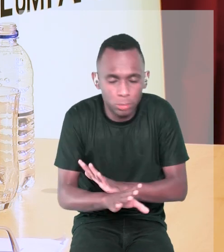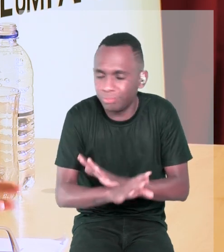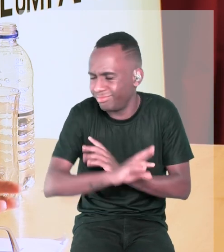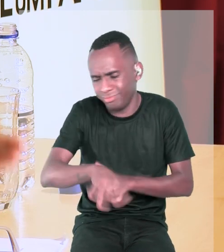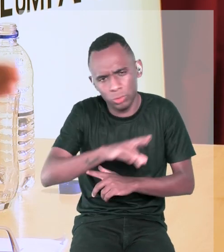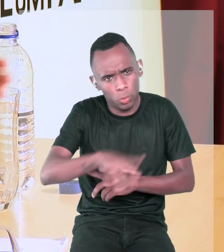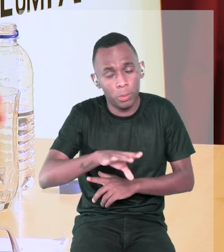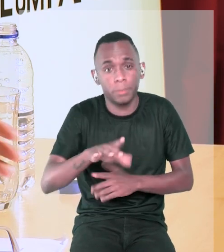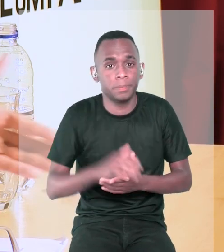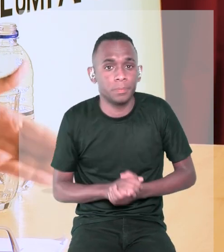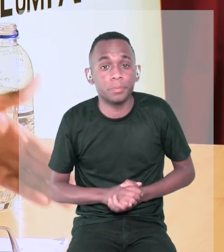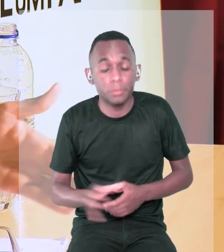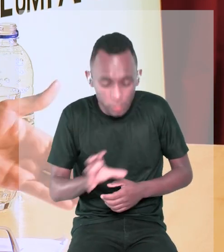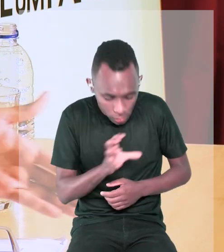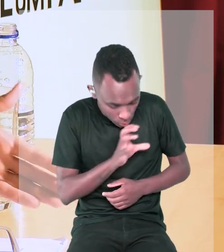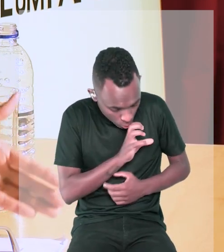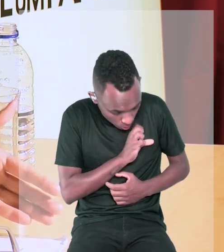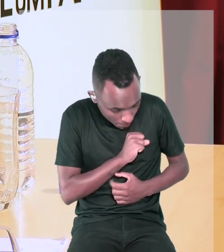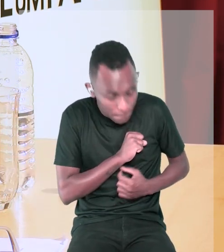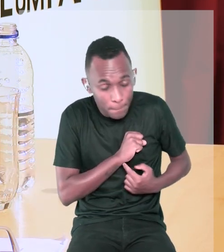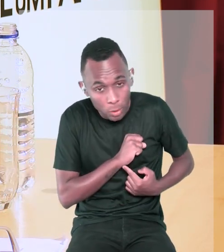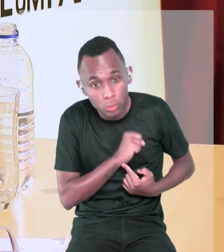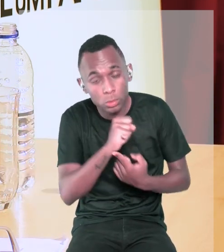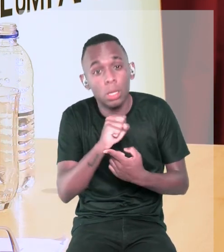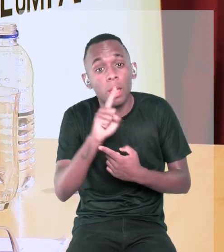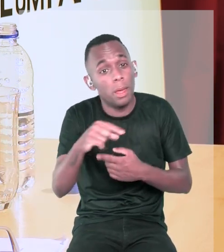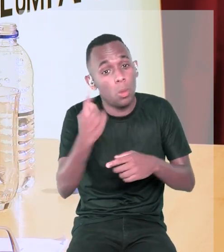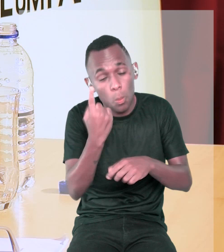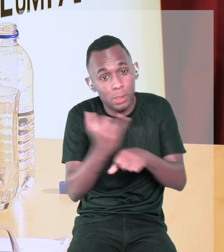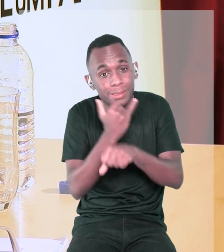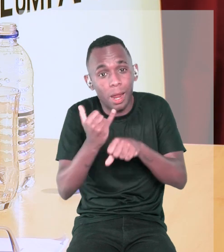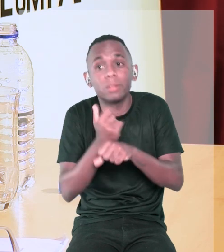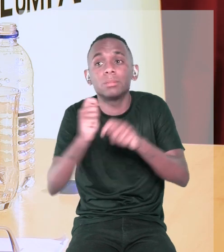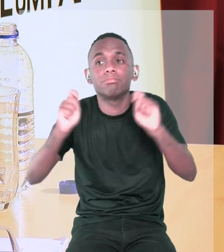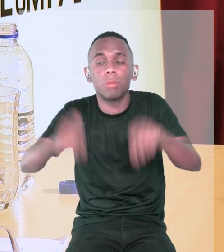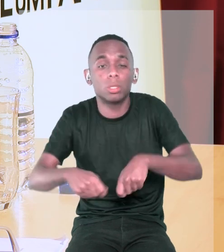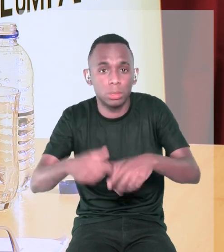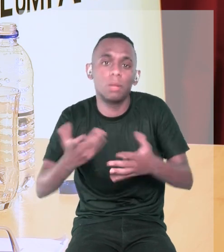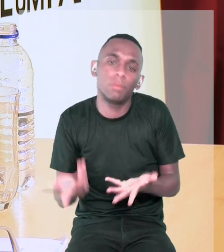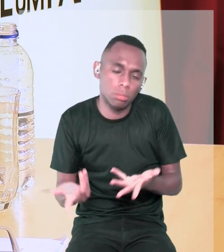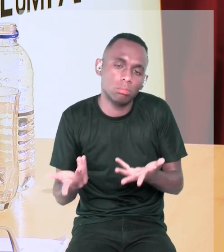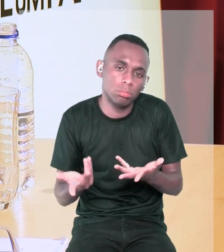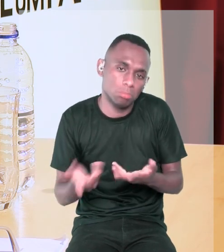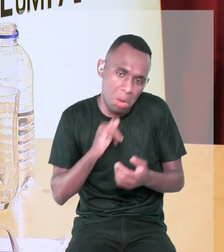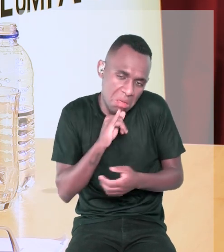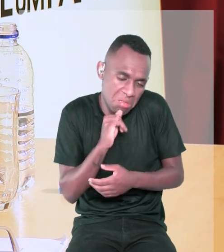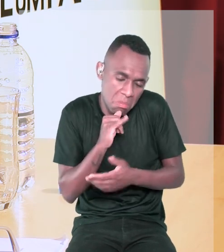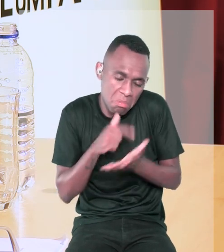maneiras pelas quais, a tomar esses exemplos, nós nos singularizamos no mundo de tal